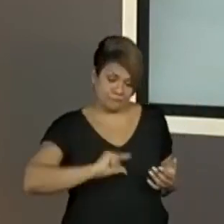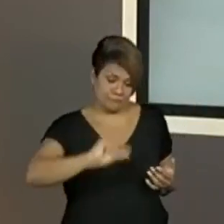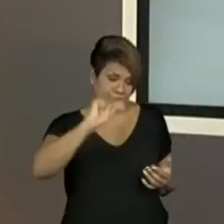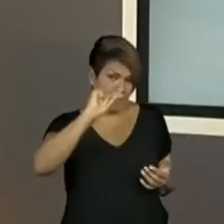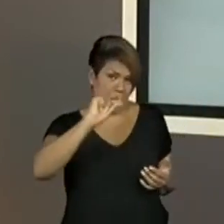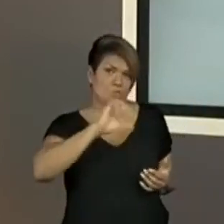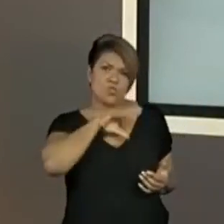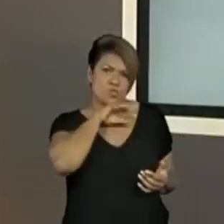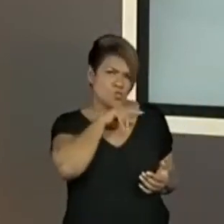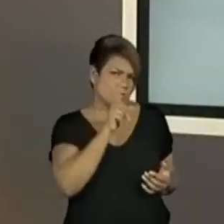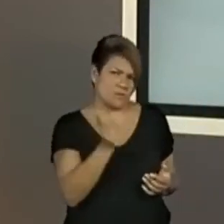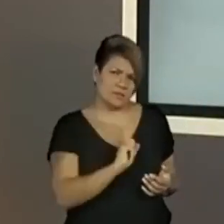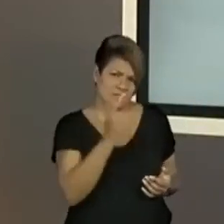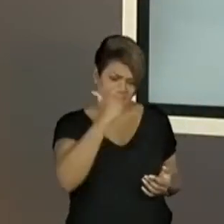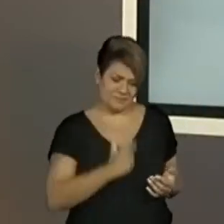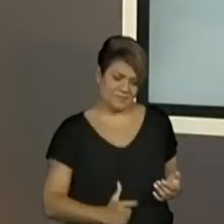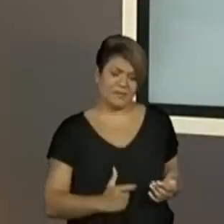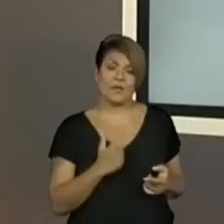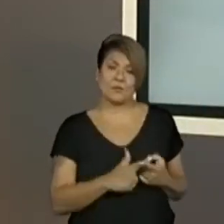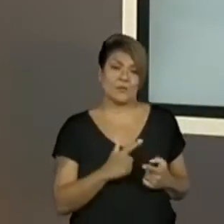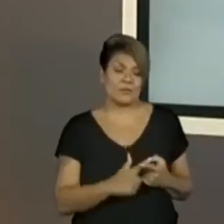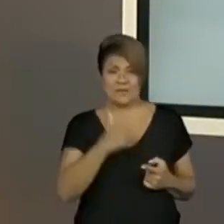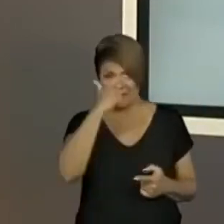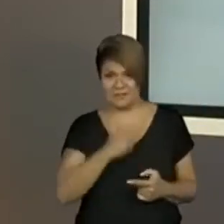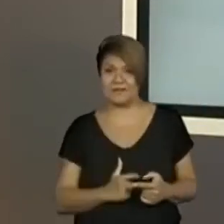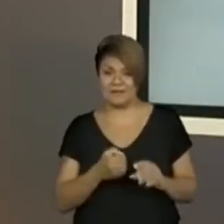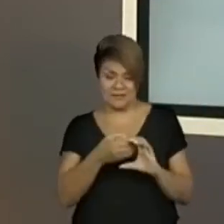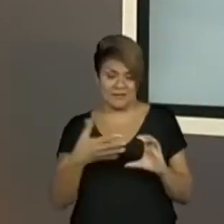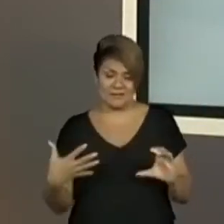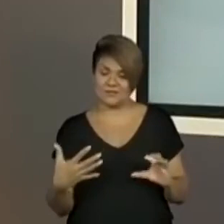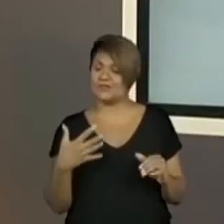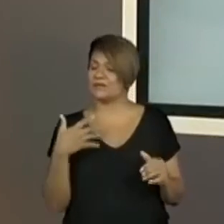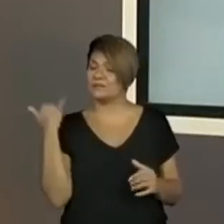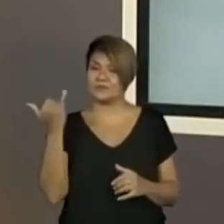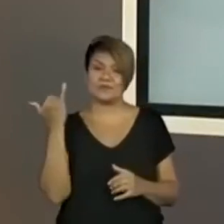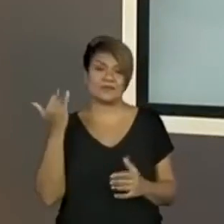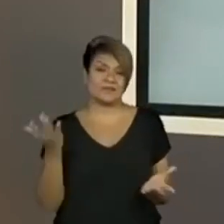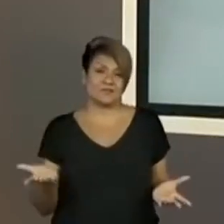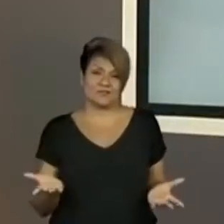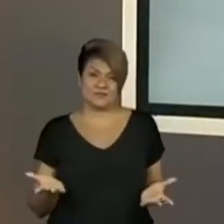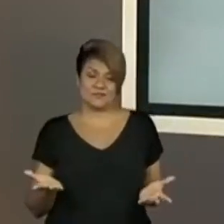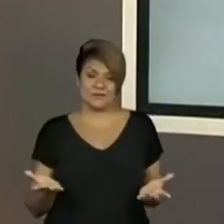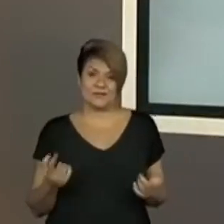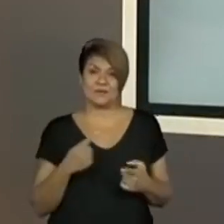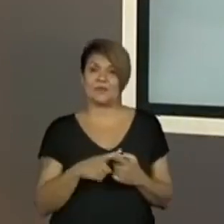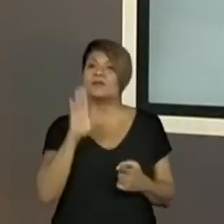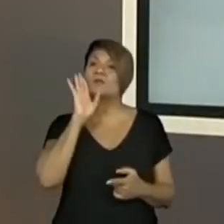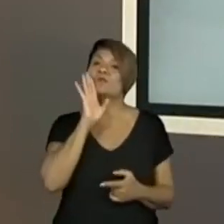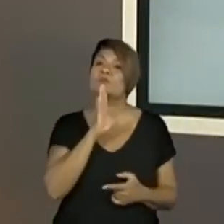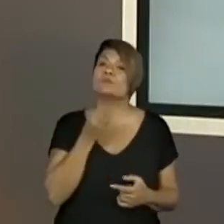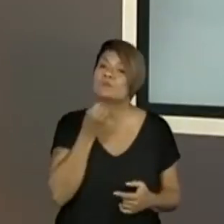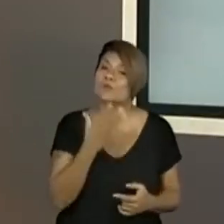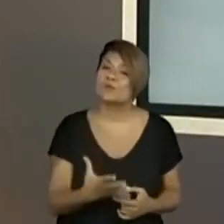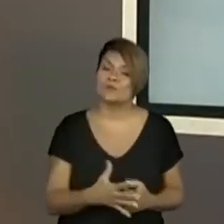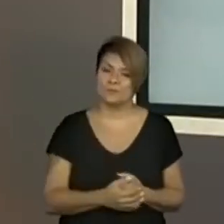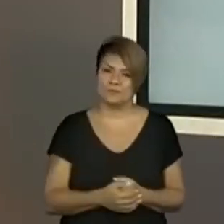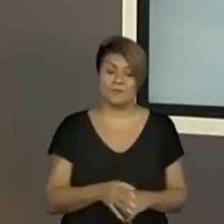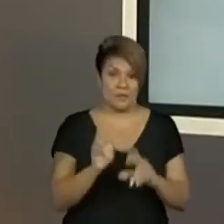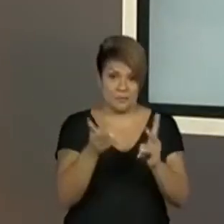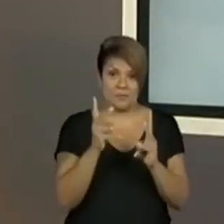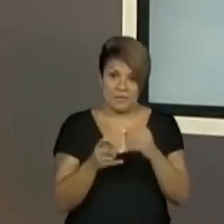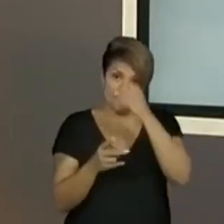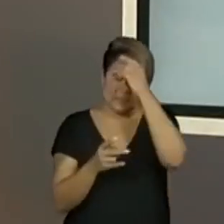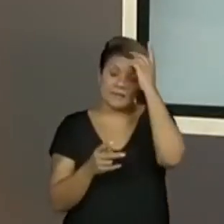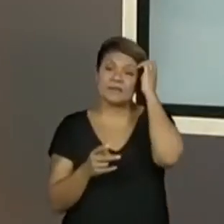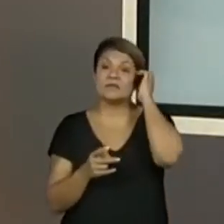ruim. Nesse caso, a característica do personagem é algo muito bom. Isso. Ele tentou trazer a situação, mesmo quando ele impede,